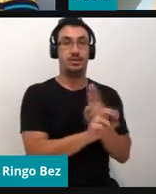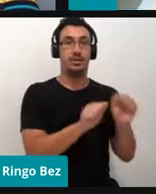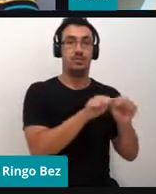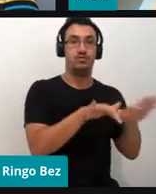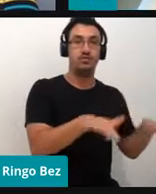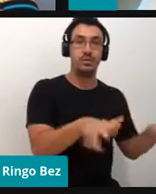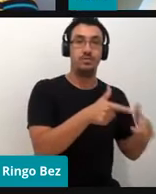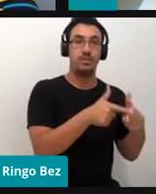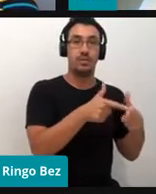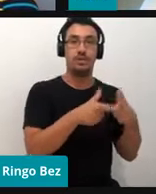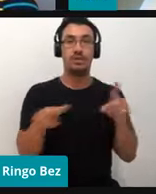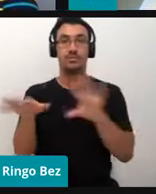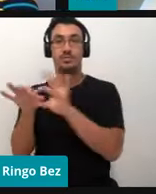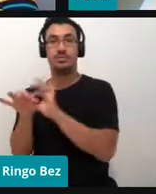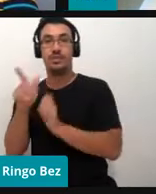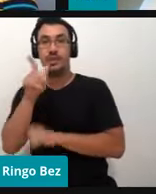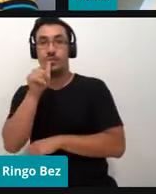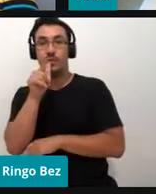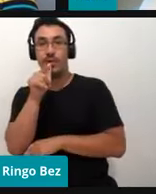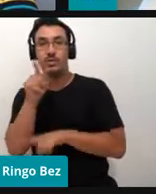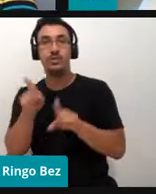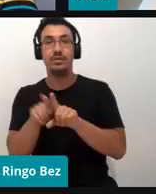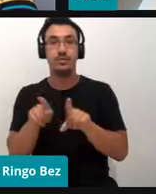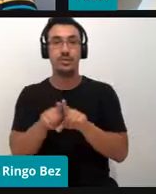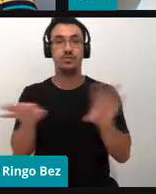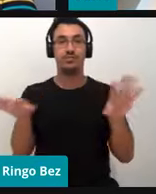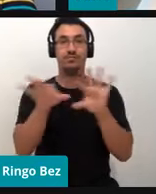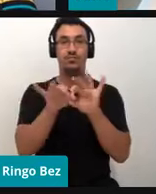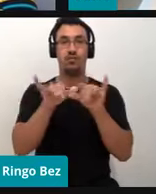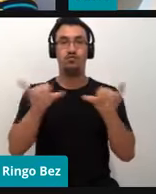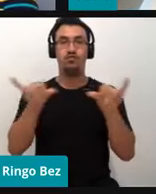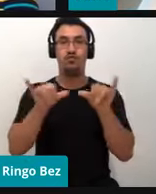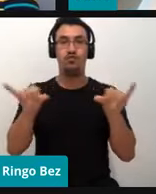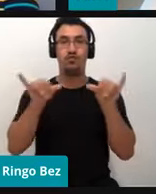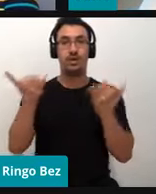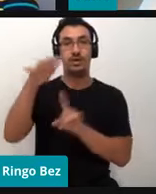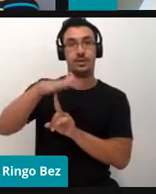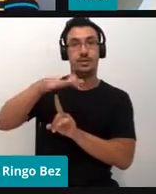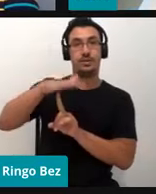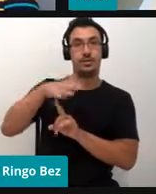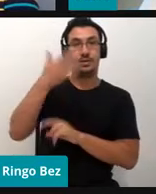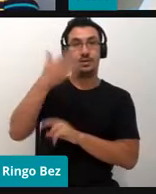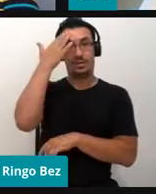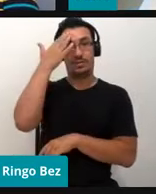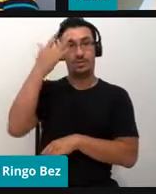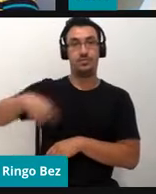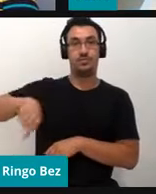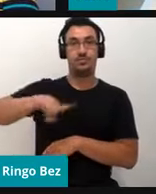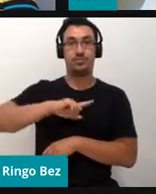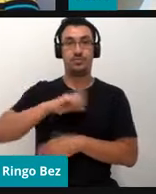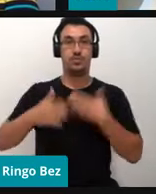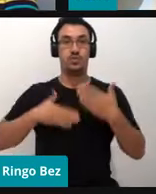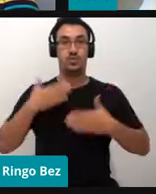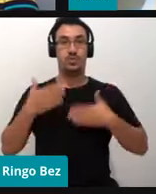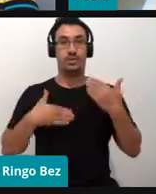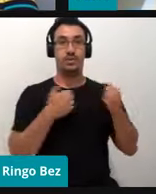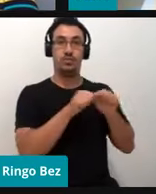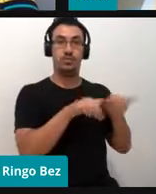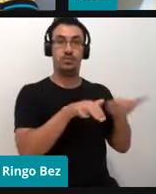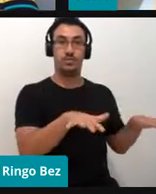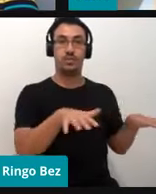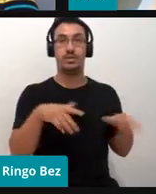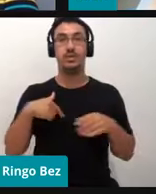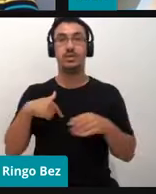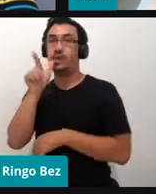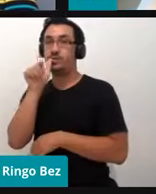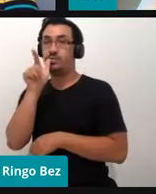estão tomando paulatinamente conta dos noticiários, né? E já dizendo de cara que essas duas crises, que seja a crise